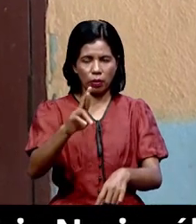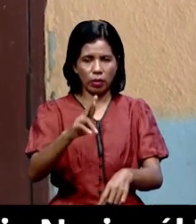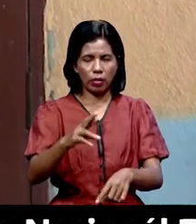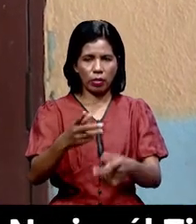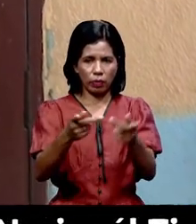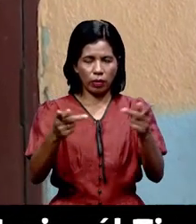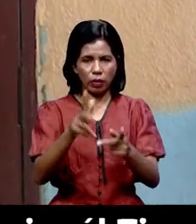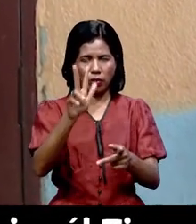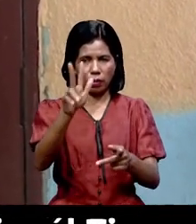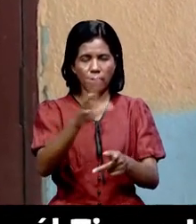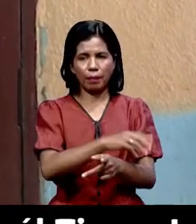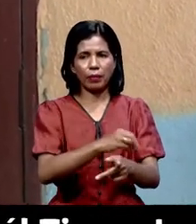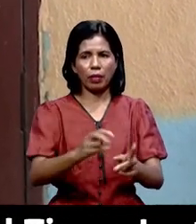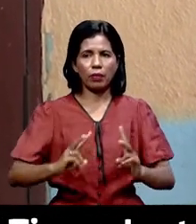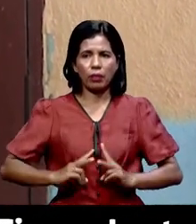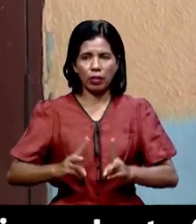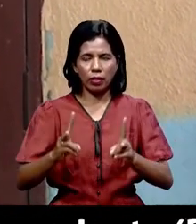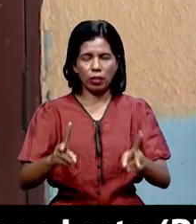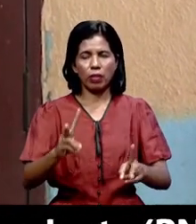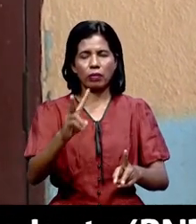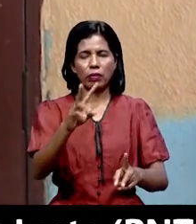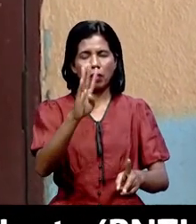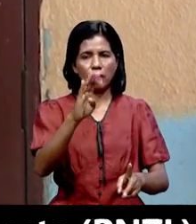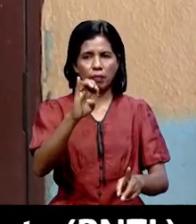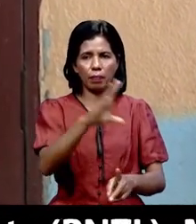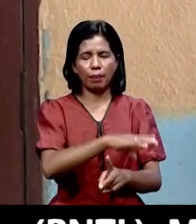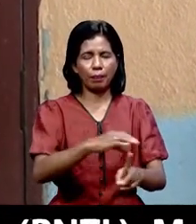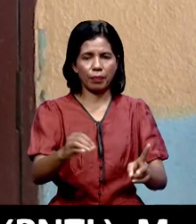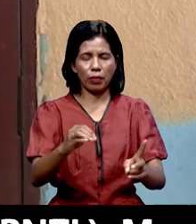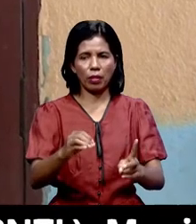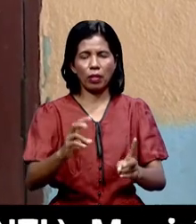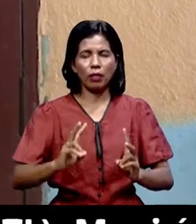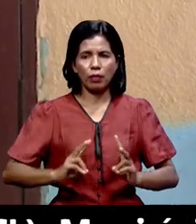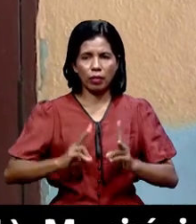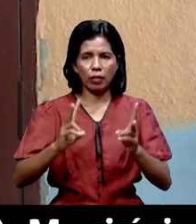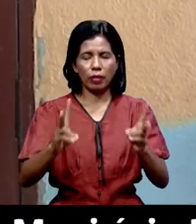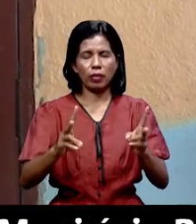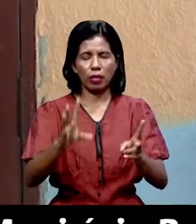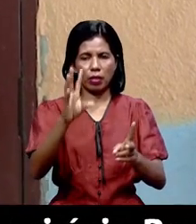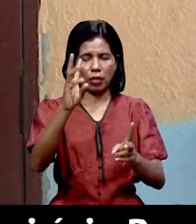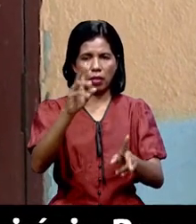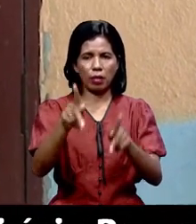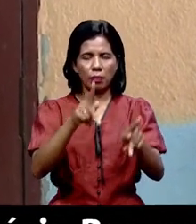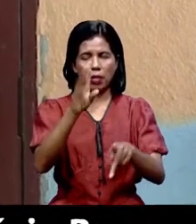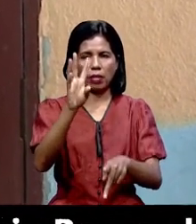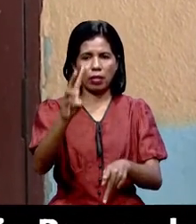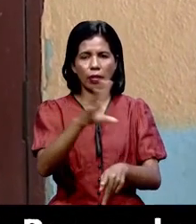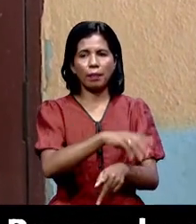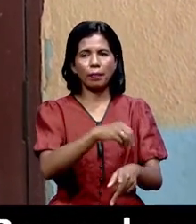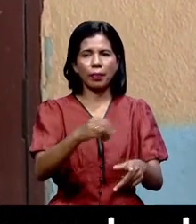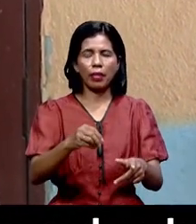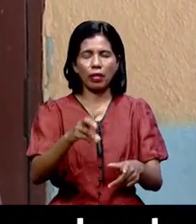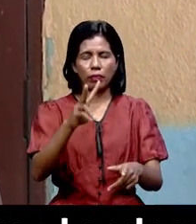e a parte da voluntir, VIP no sarani. E a parte da voluntir, e a 6 pessoas, depois parte da